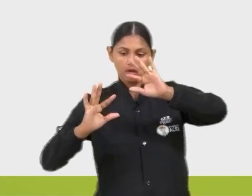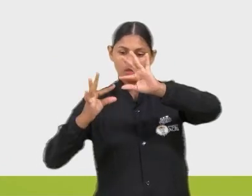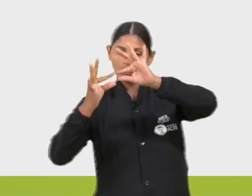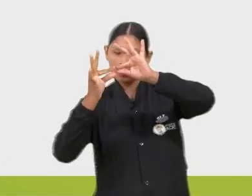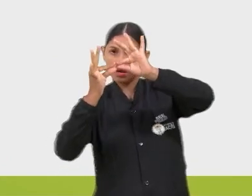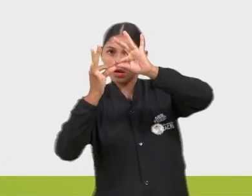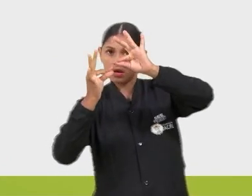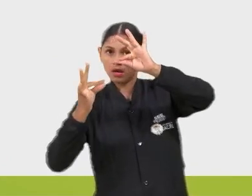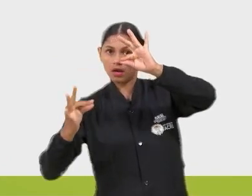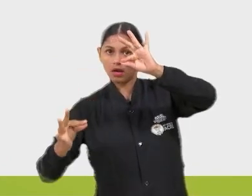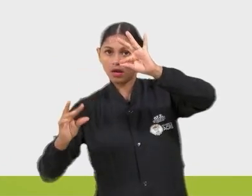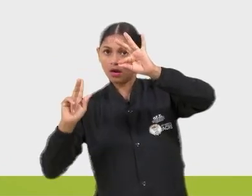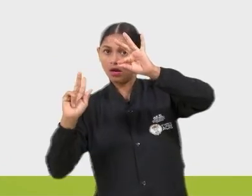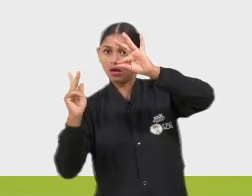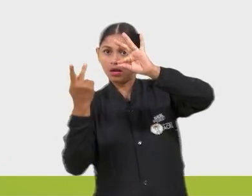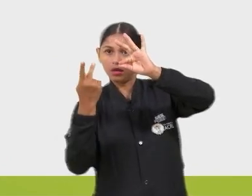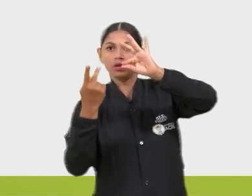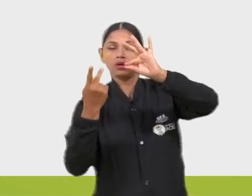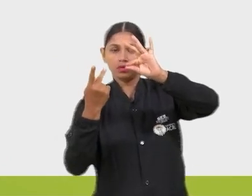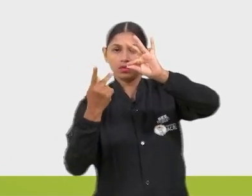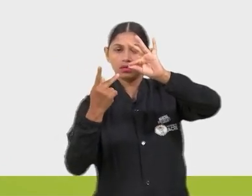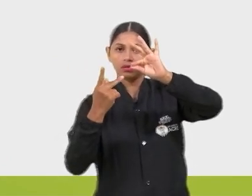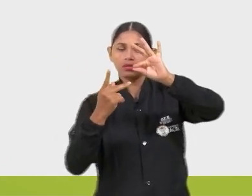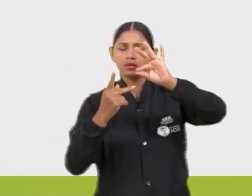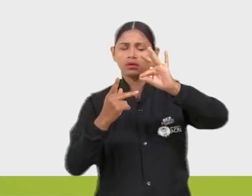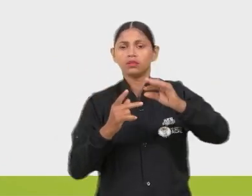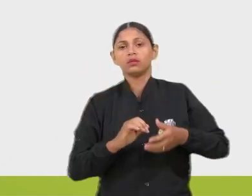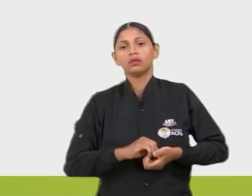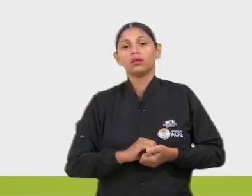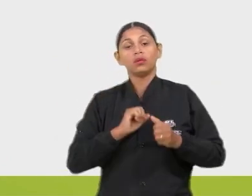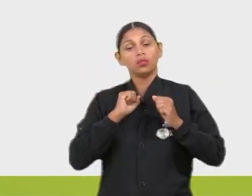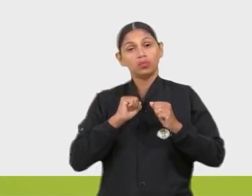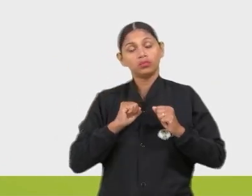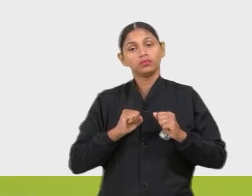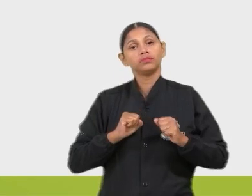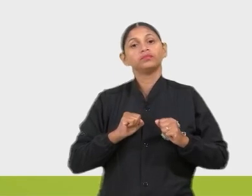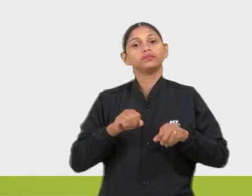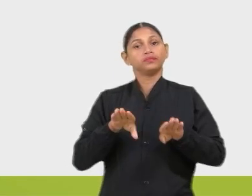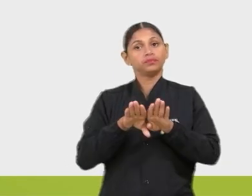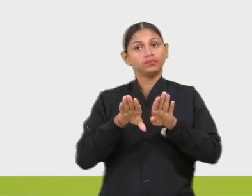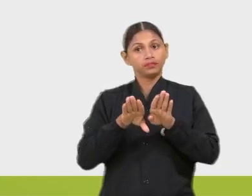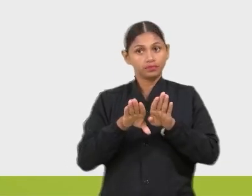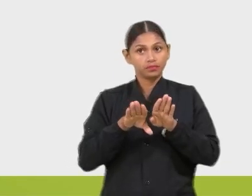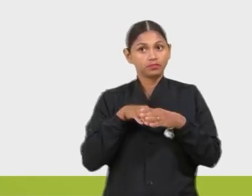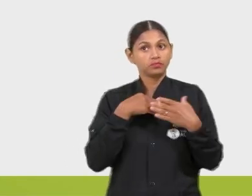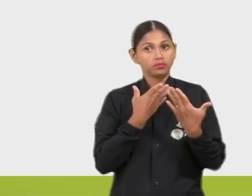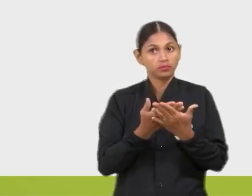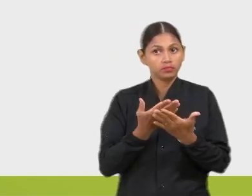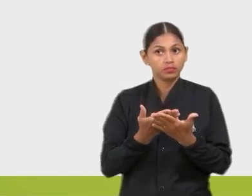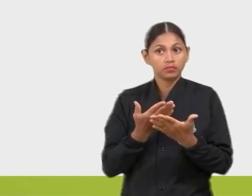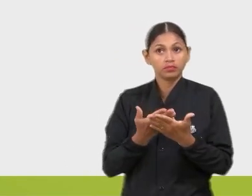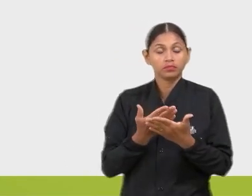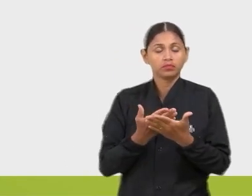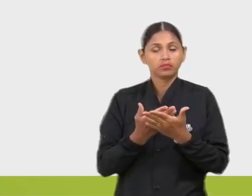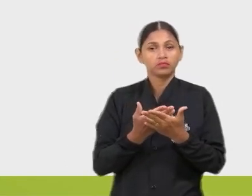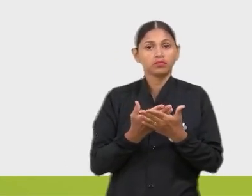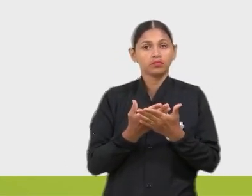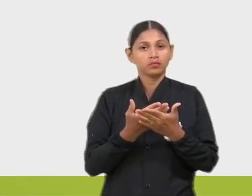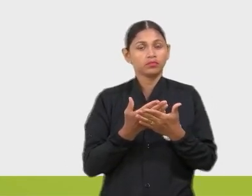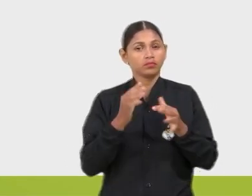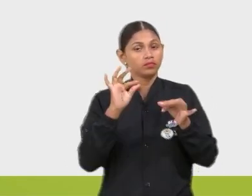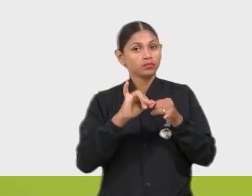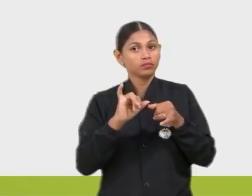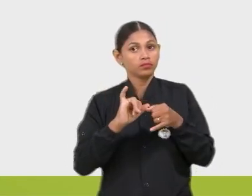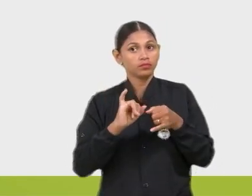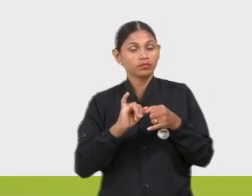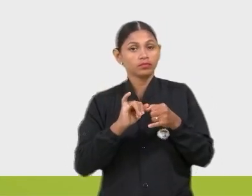trabalhada através do teorema, tá, gente? Professor, que teorema é esse? Ninguém conhece, né? Ninguém conhece. O